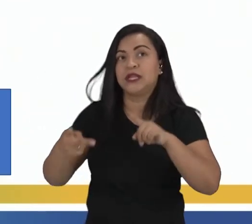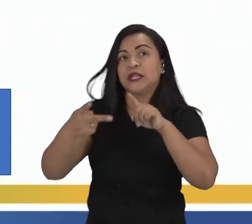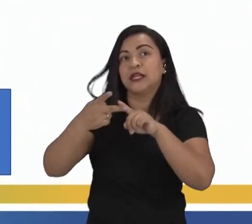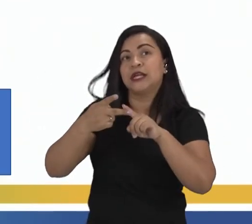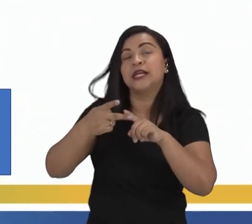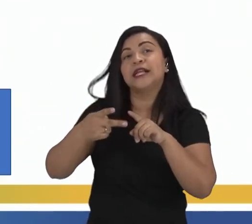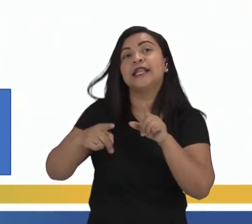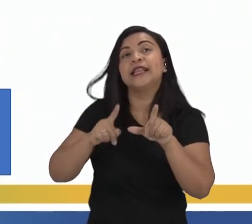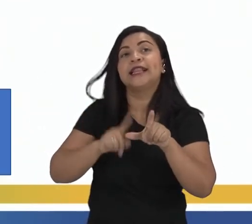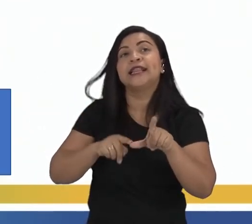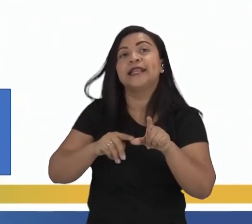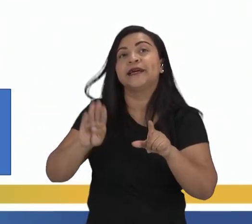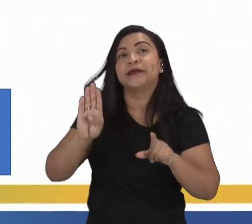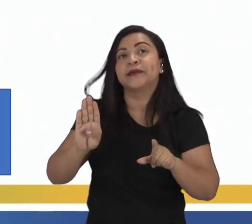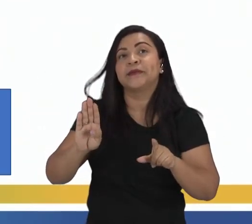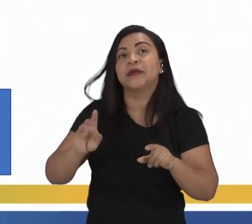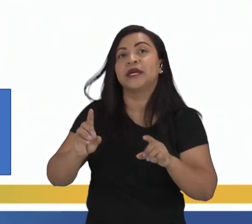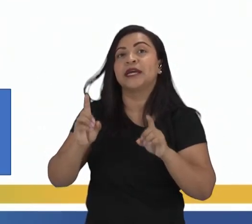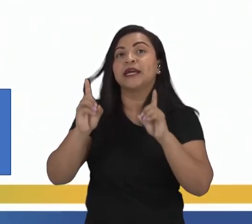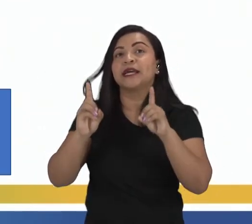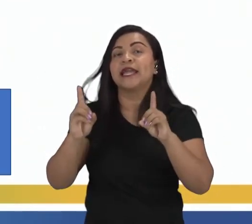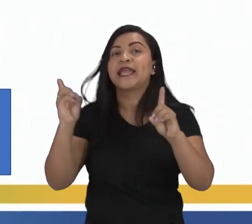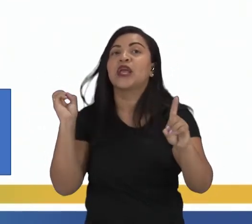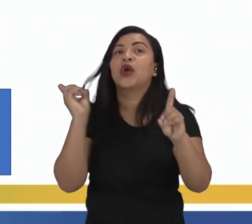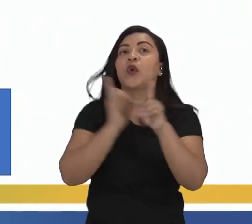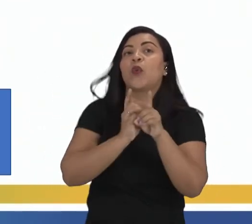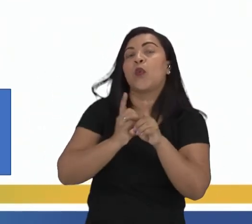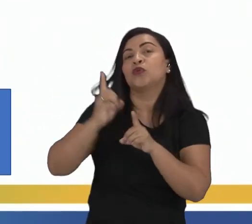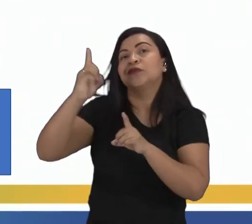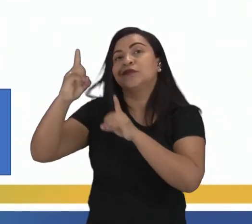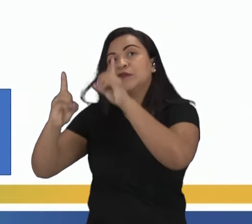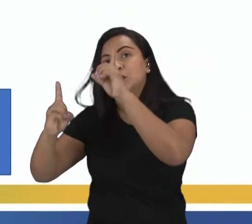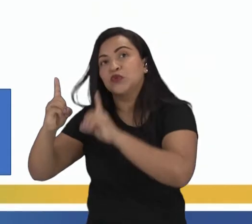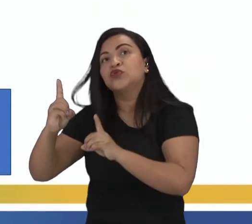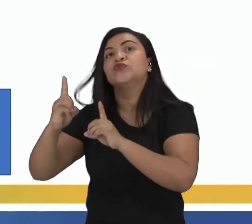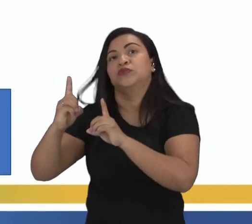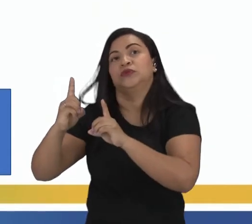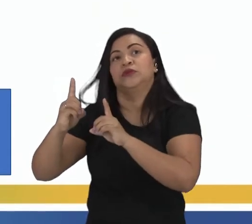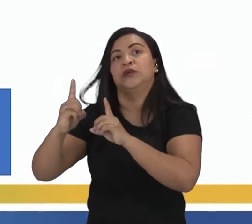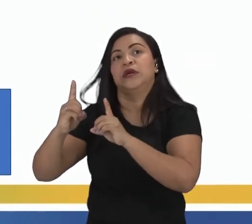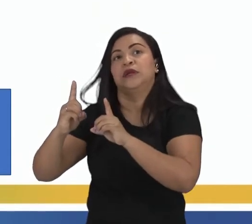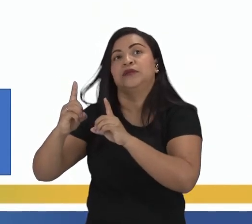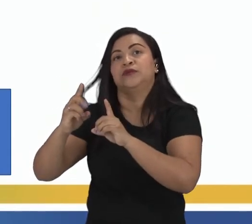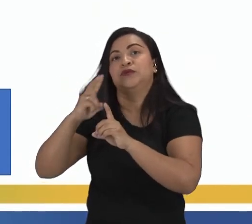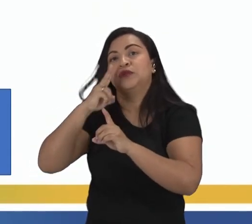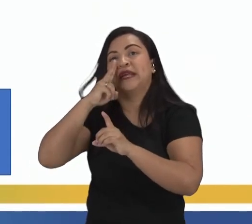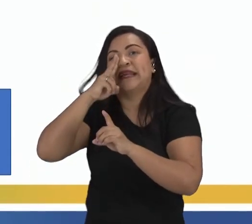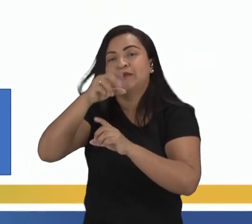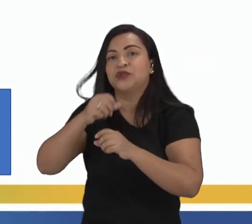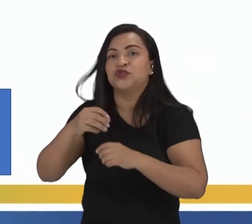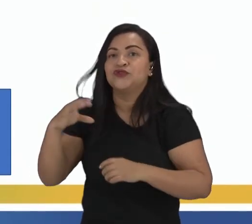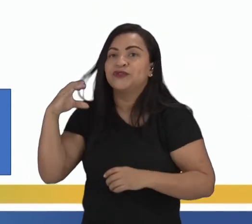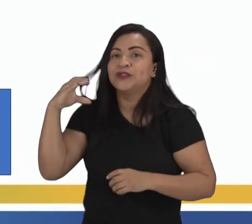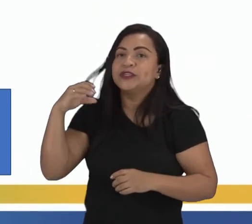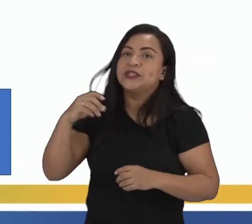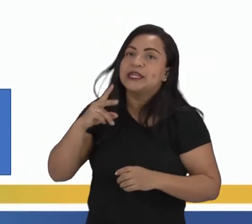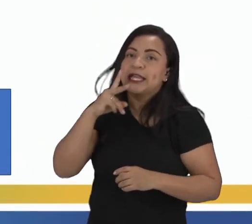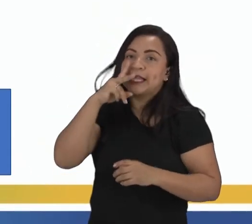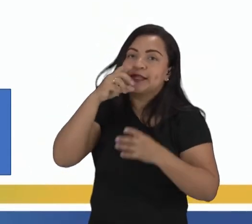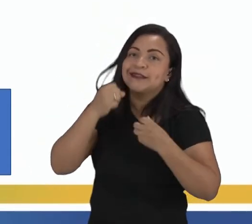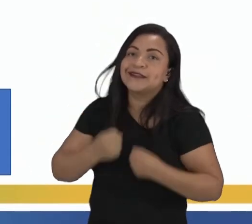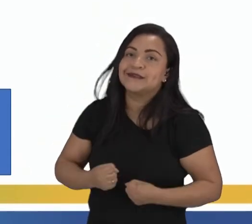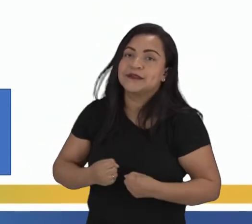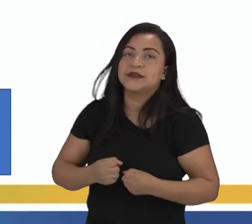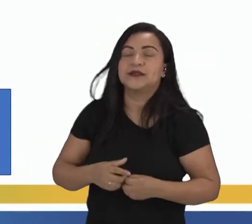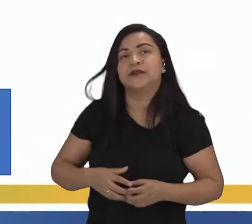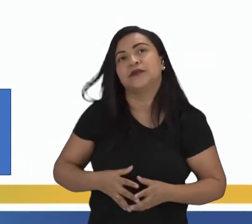de forças atuantes no problema com suas respectivas intensidades. Vamos seguir os passos que